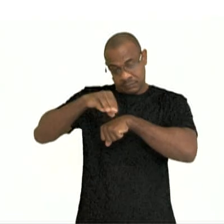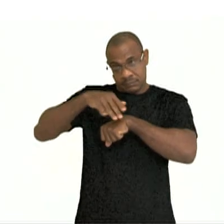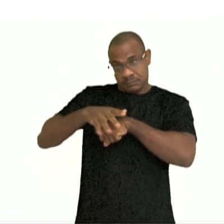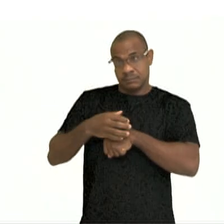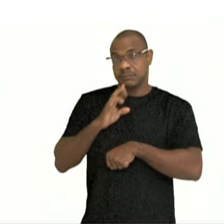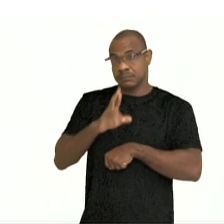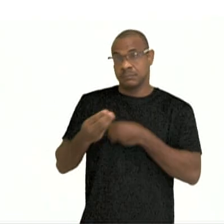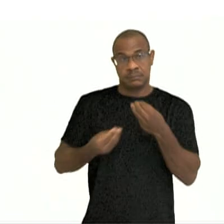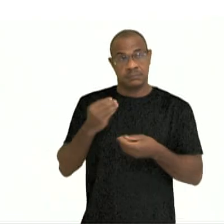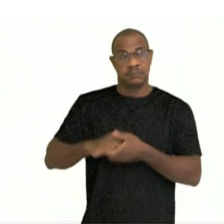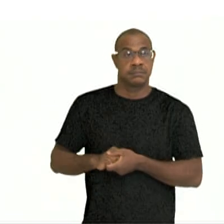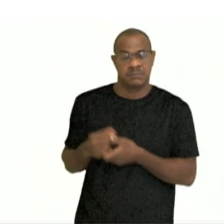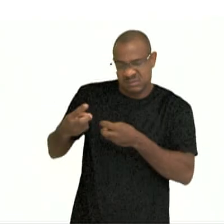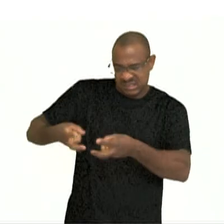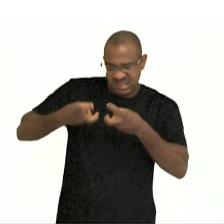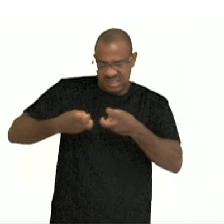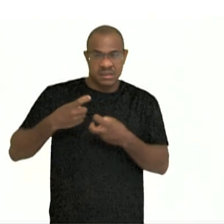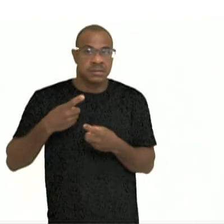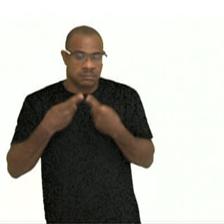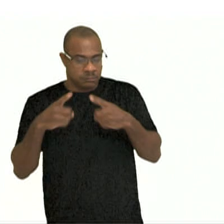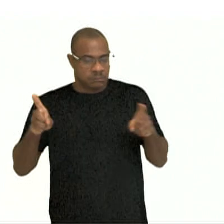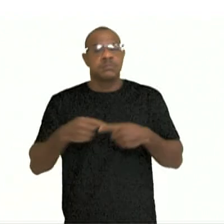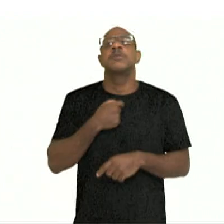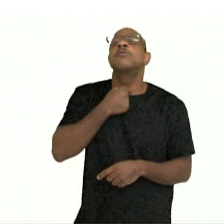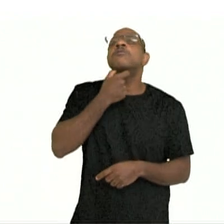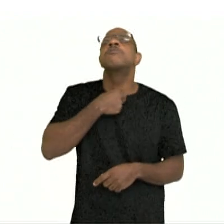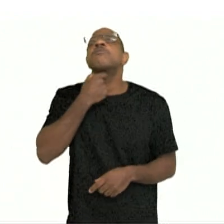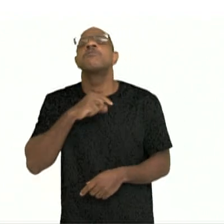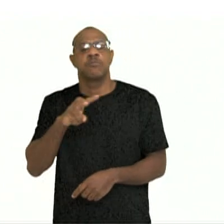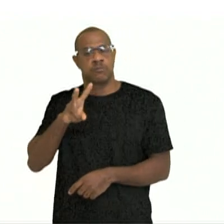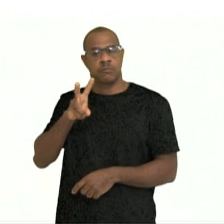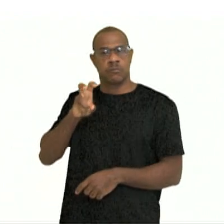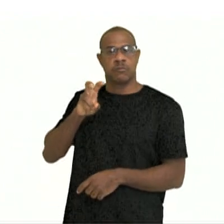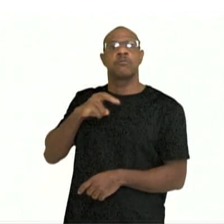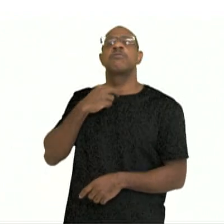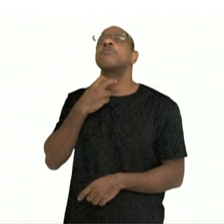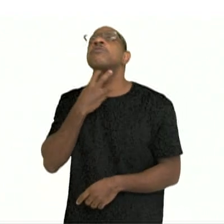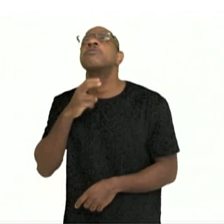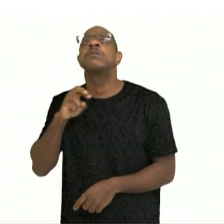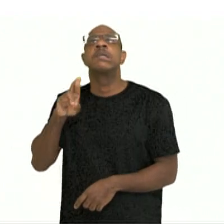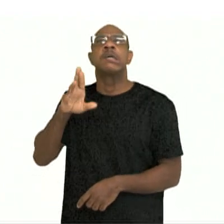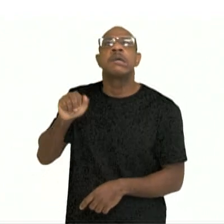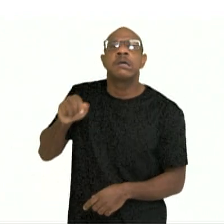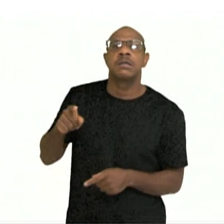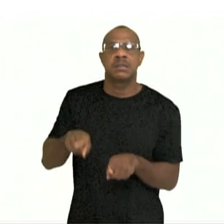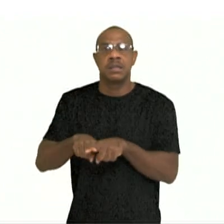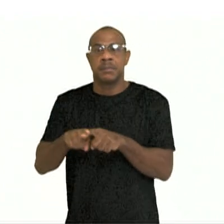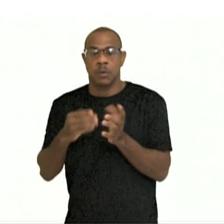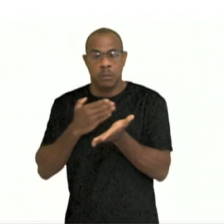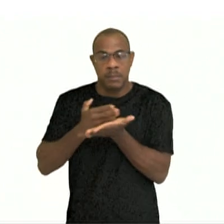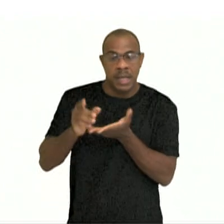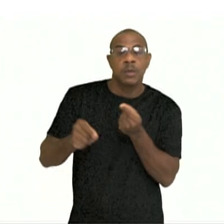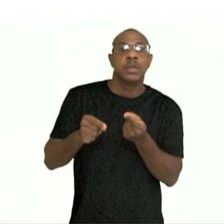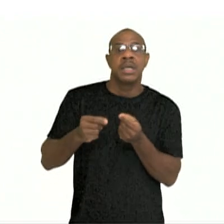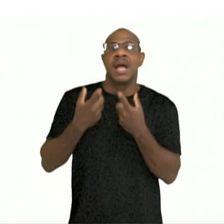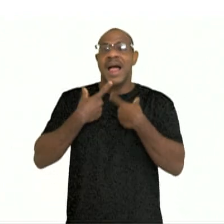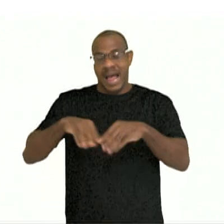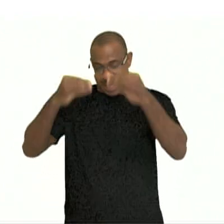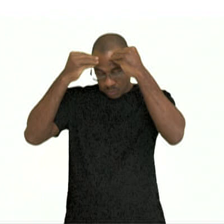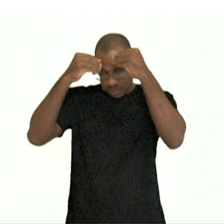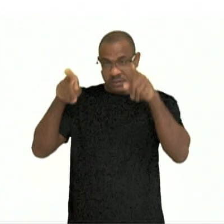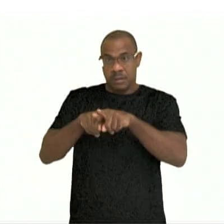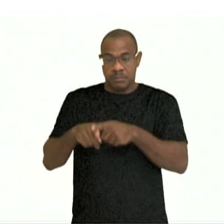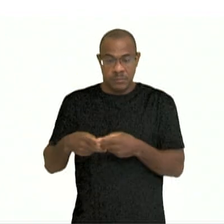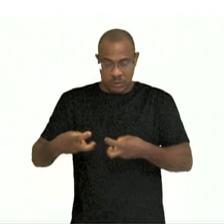resposta, a exploração dos sons vocais e sua utilização apontam para o início da linguagem, que teve início com a